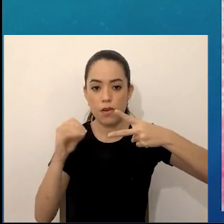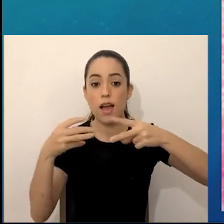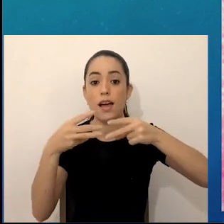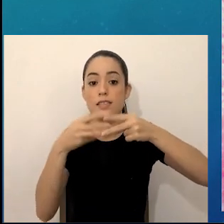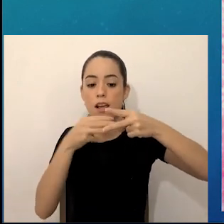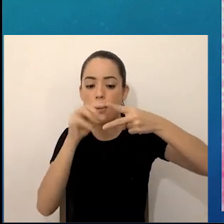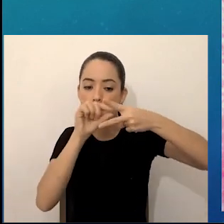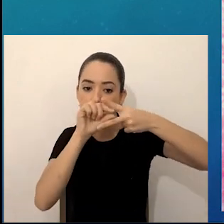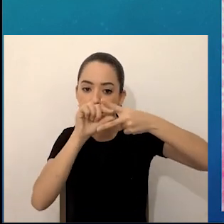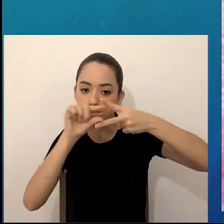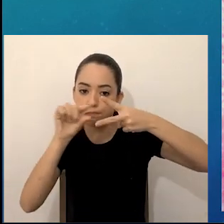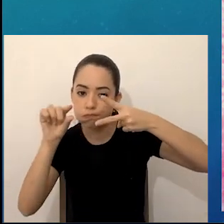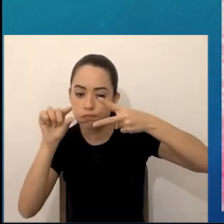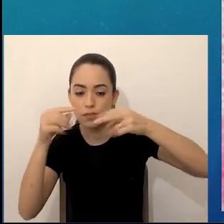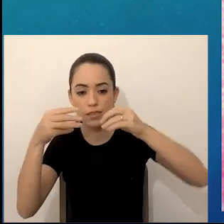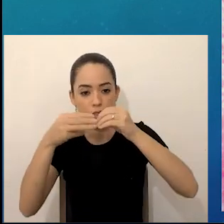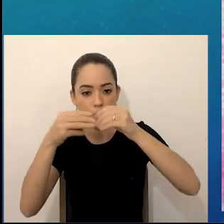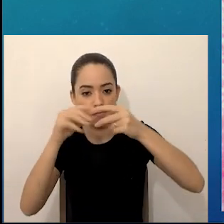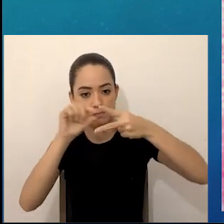o hipoblasto,